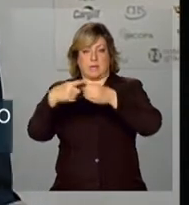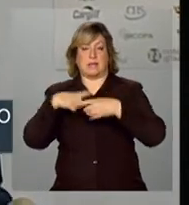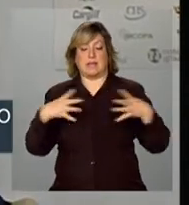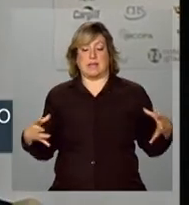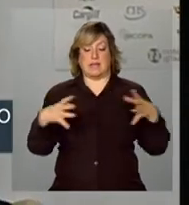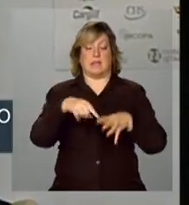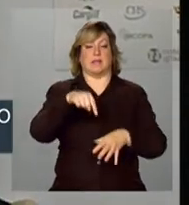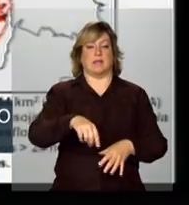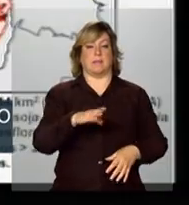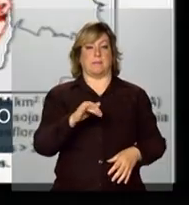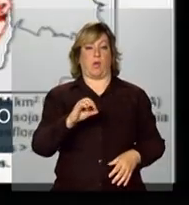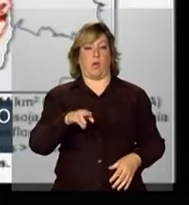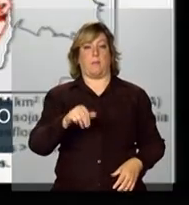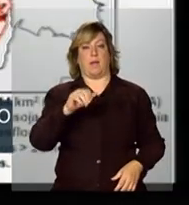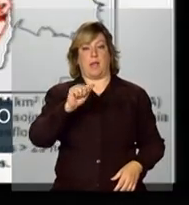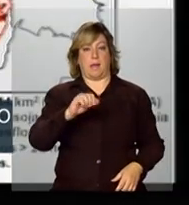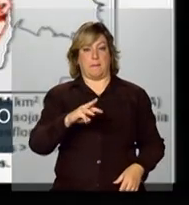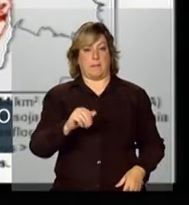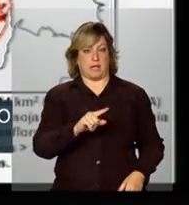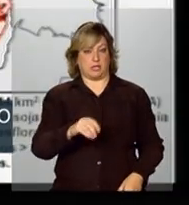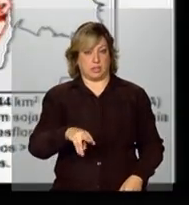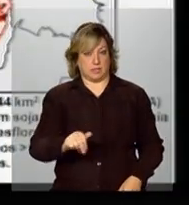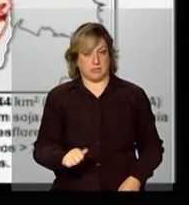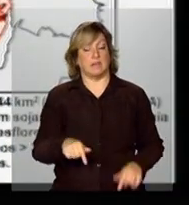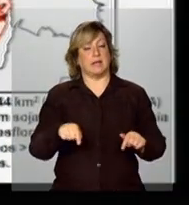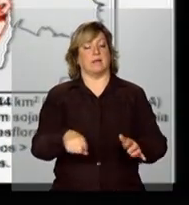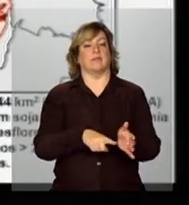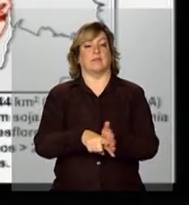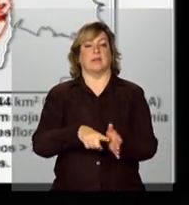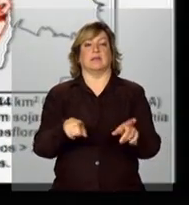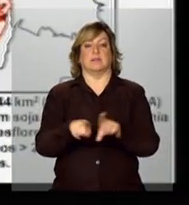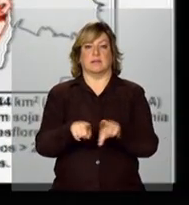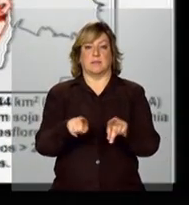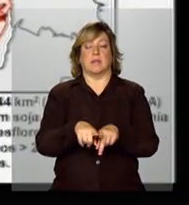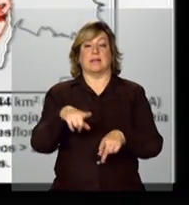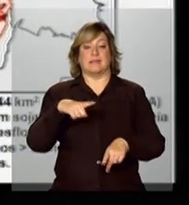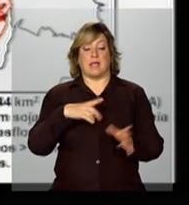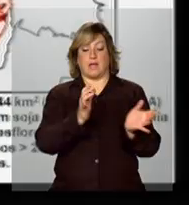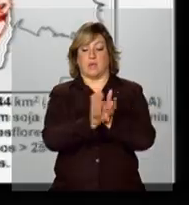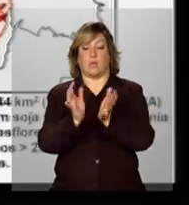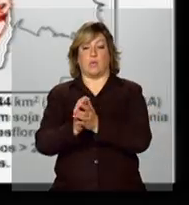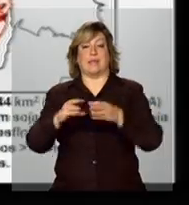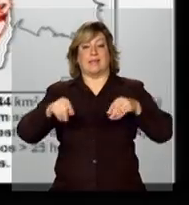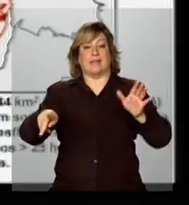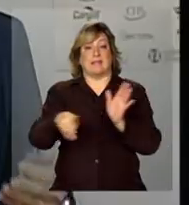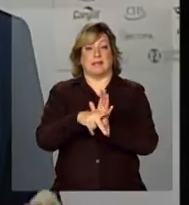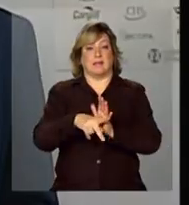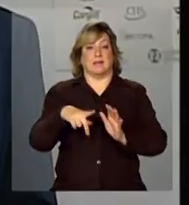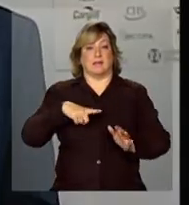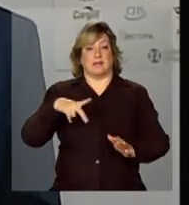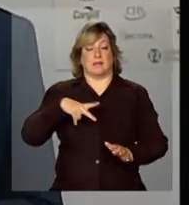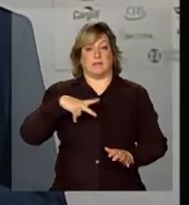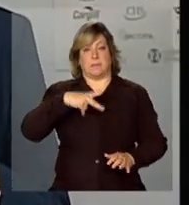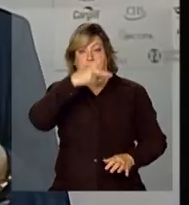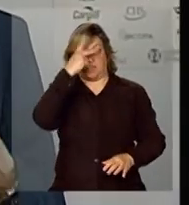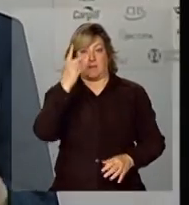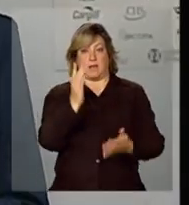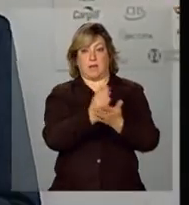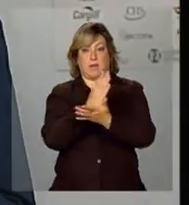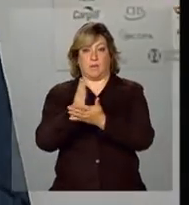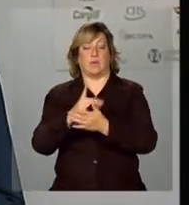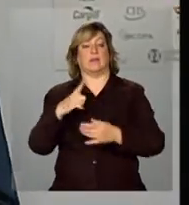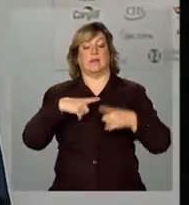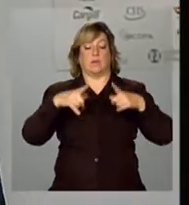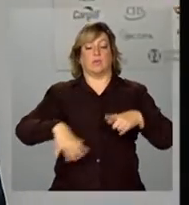do bioma Amazônia. A avaliação também se restringe às propriedades particulares, ou seja, questão das unidades de conservação,